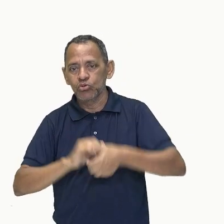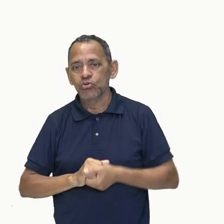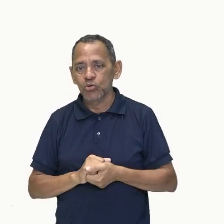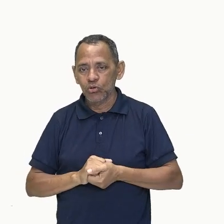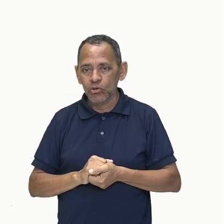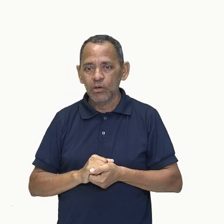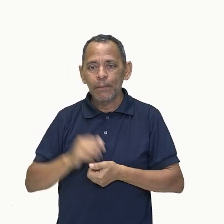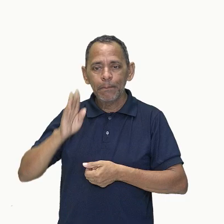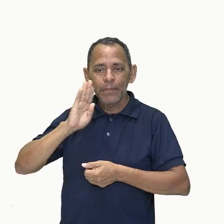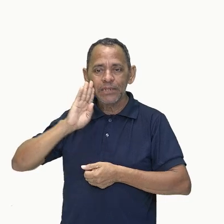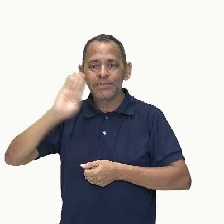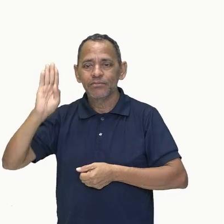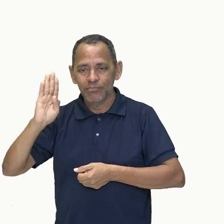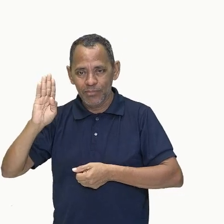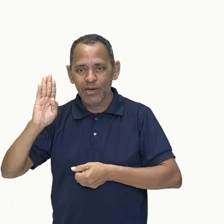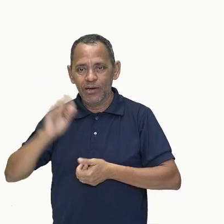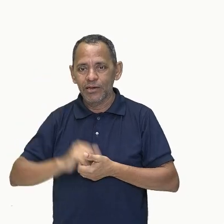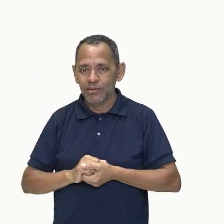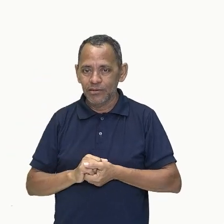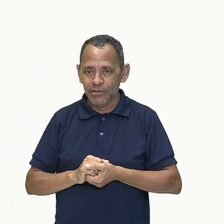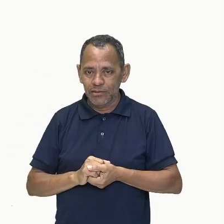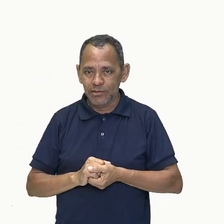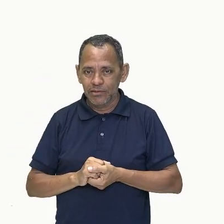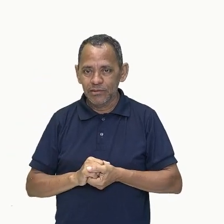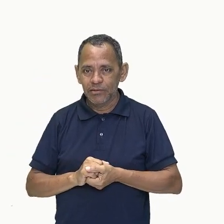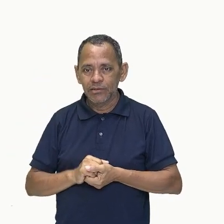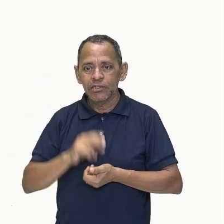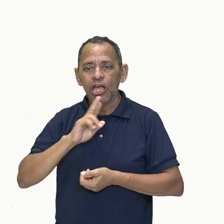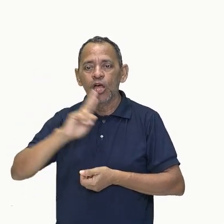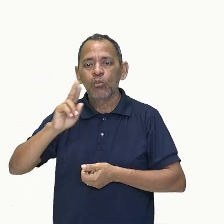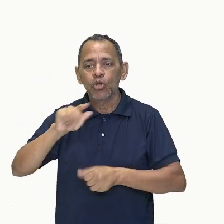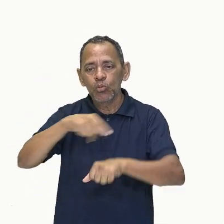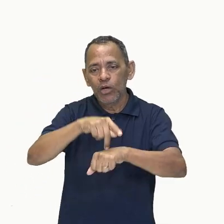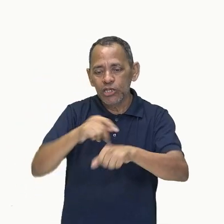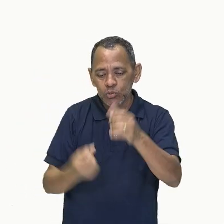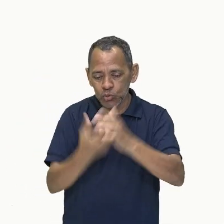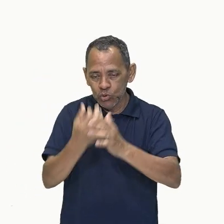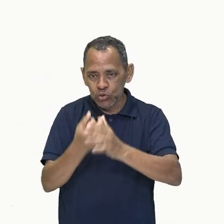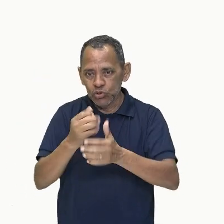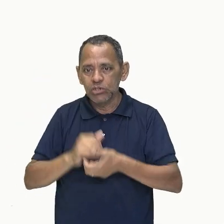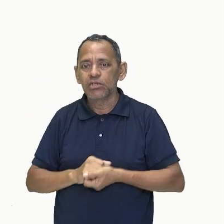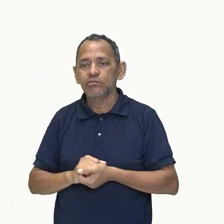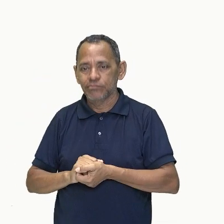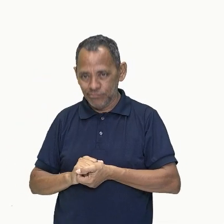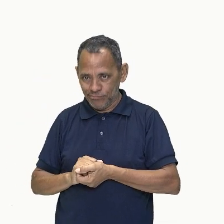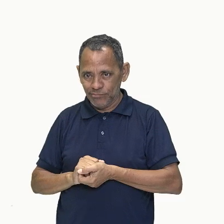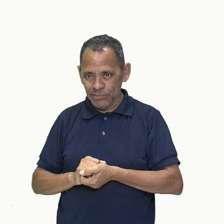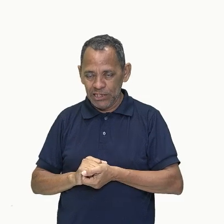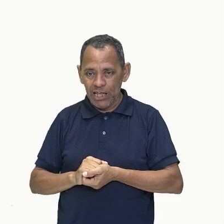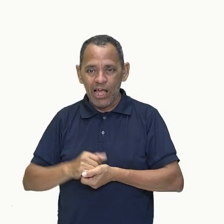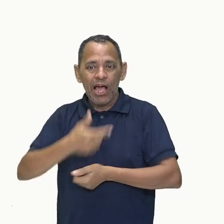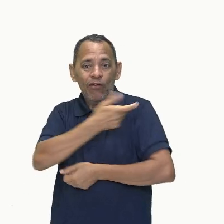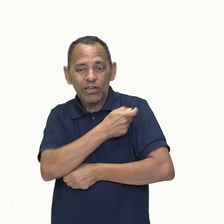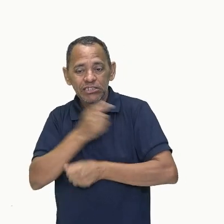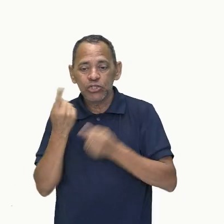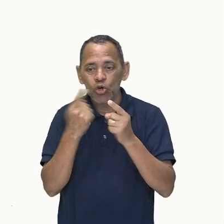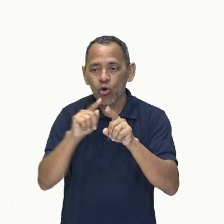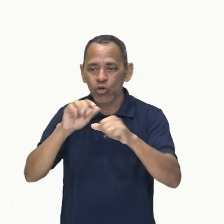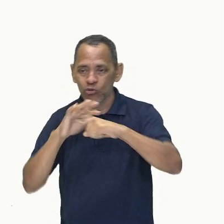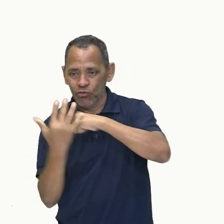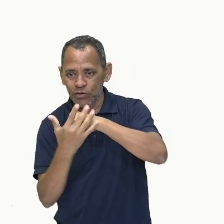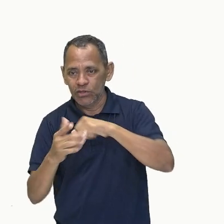principais atores na resposta do país, produzindo aí a vacina Coronavac, como nós vimos ainda há pouco,